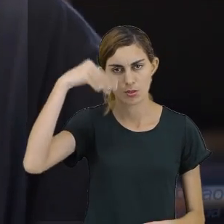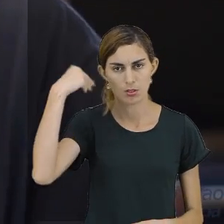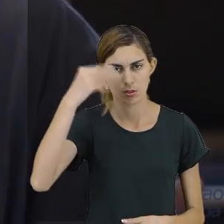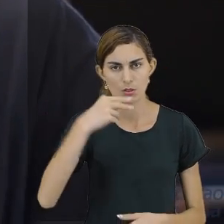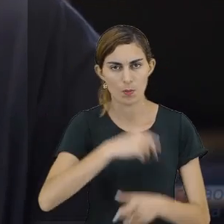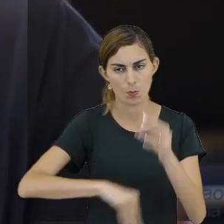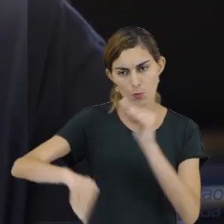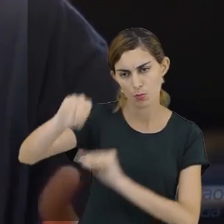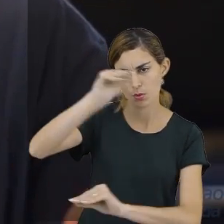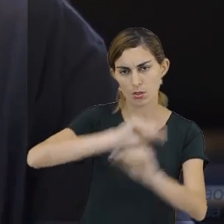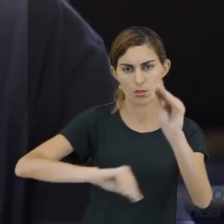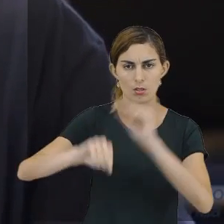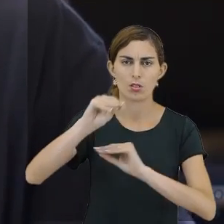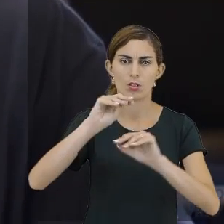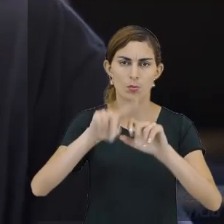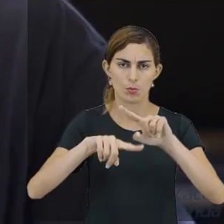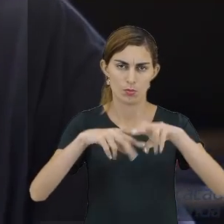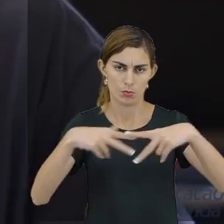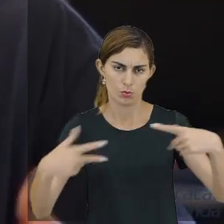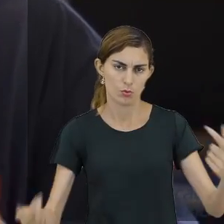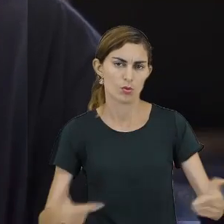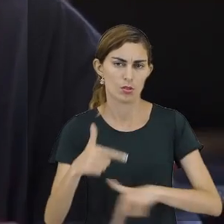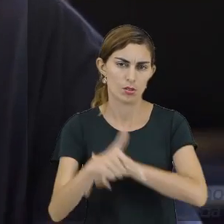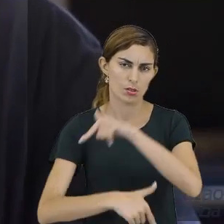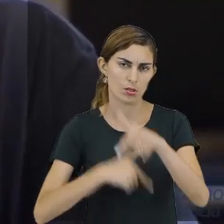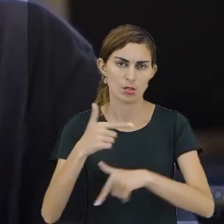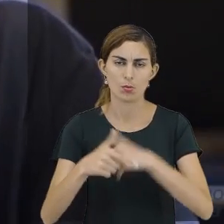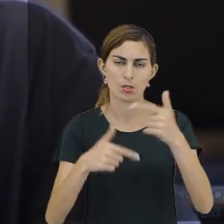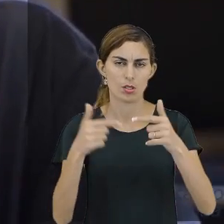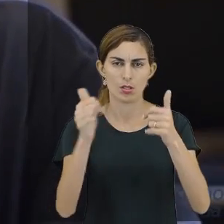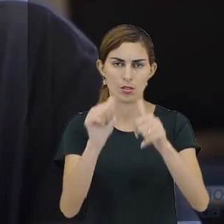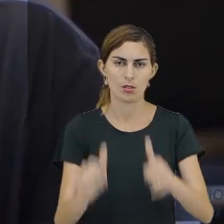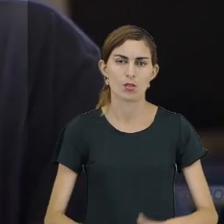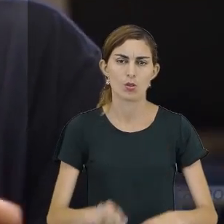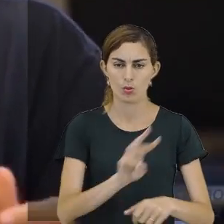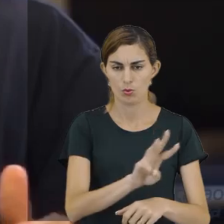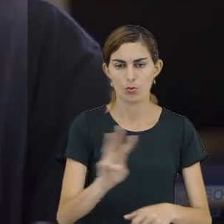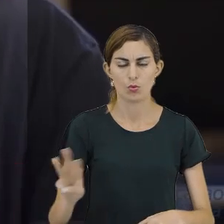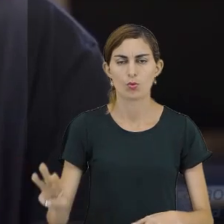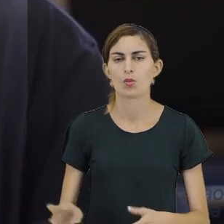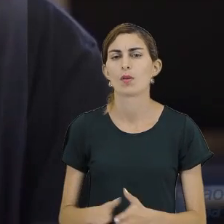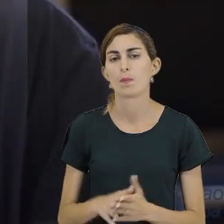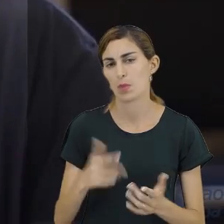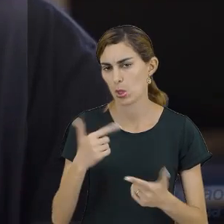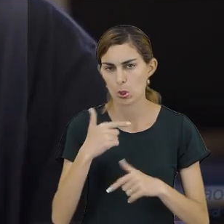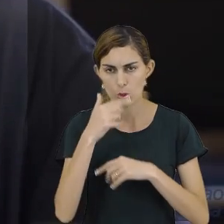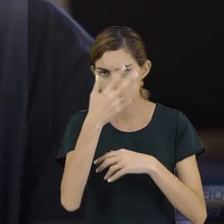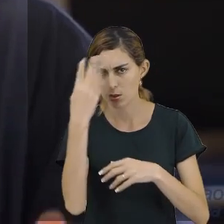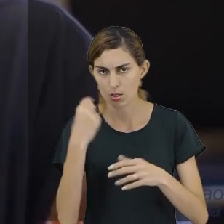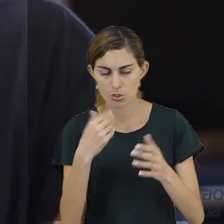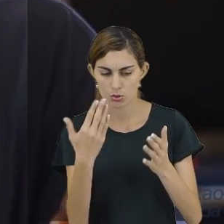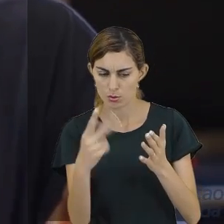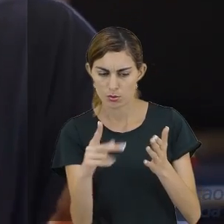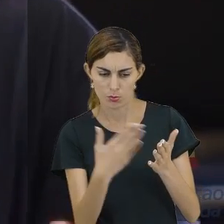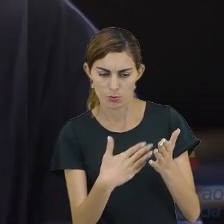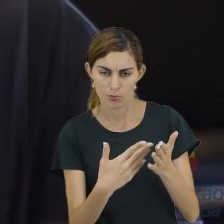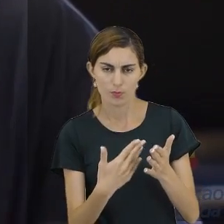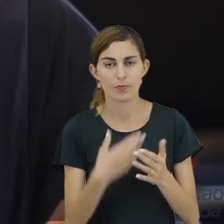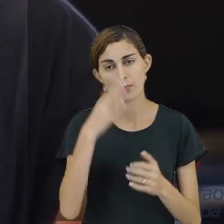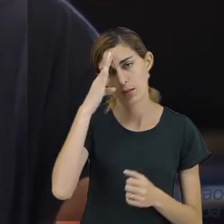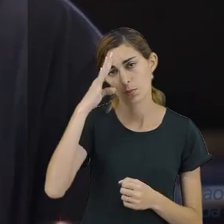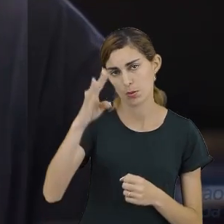experiência de manipular, de usar ferramentas para trabalhar com edição de imagens para a web. Não deixe de consultar o seu caderno